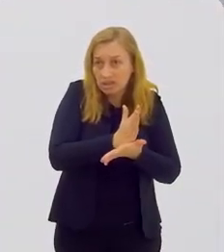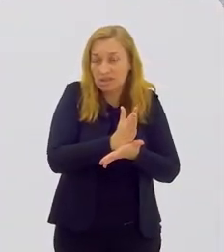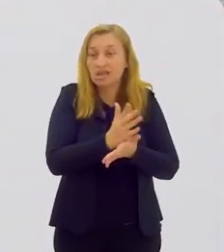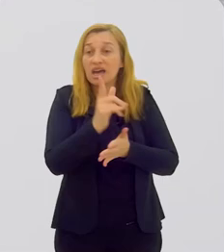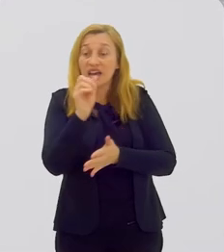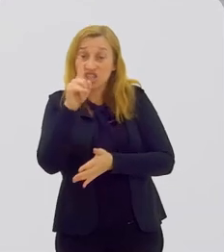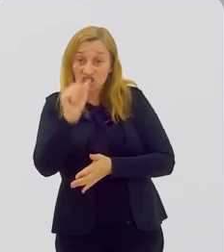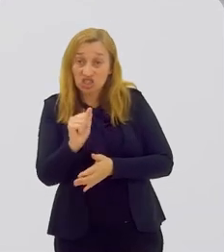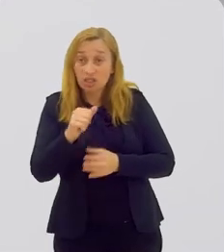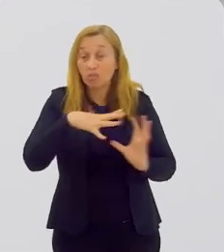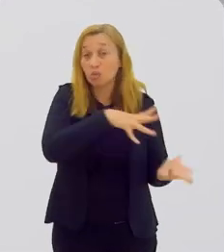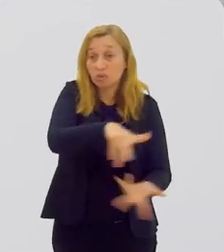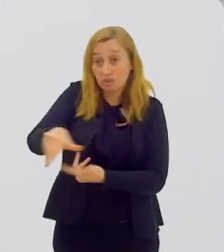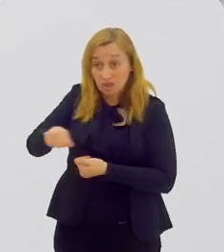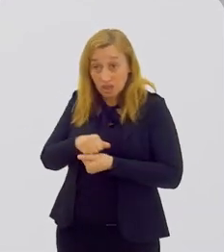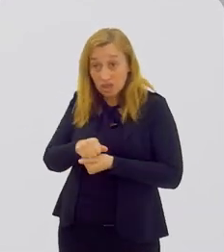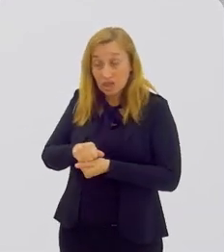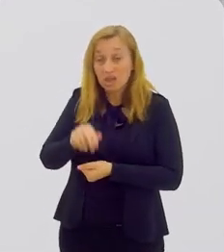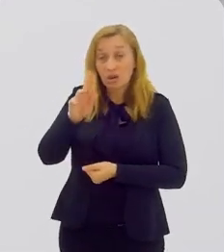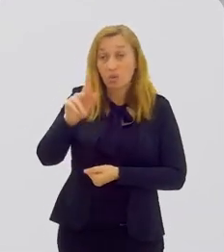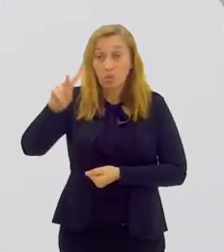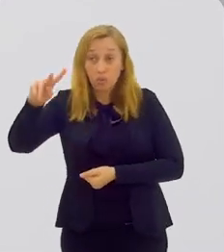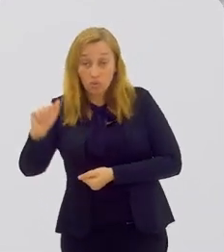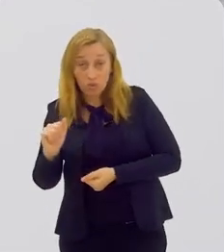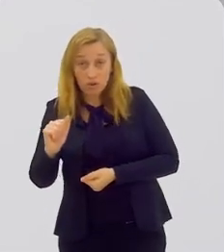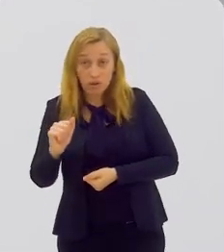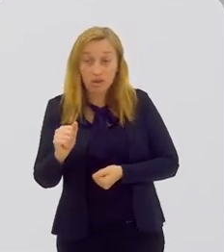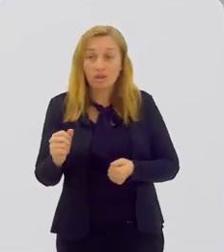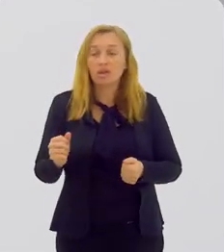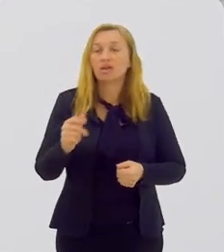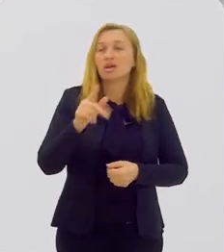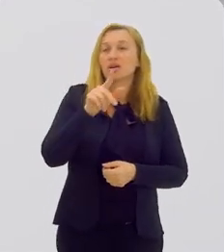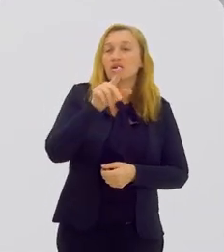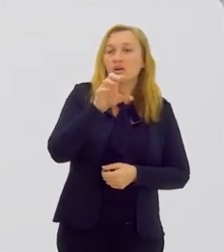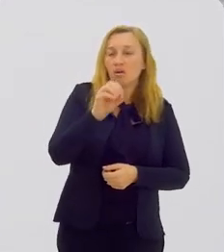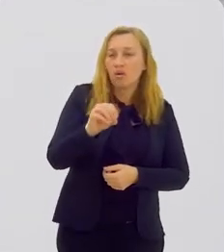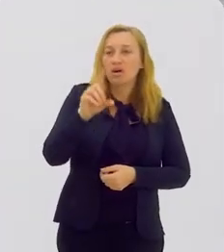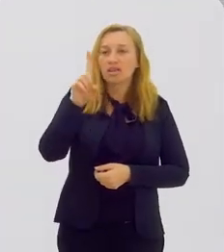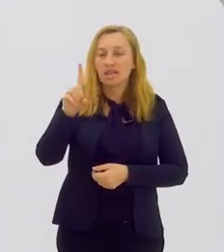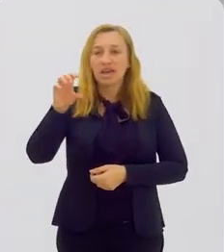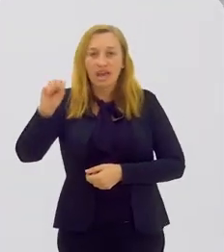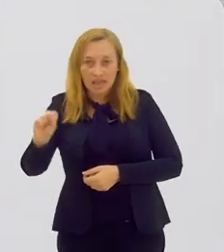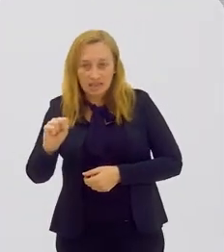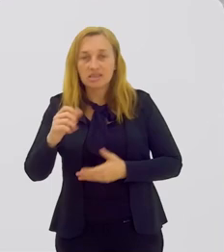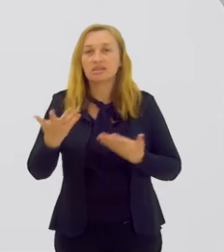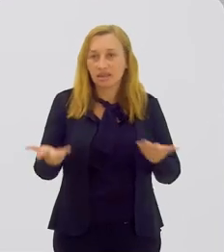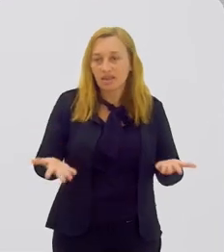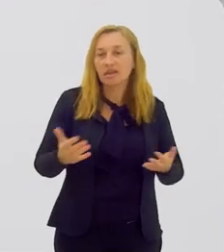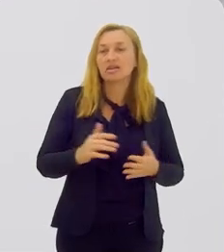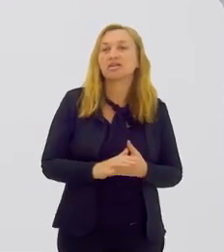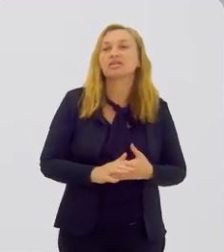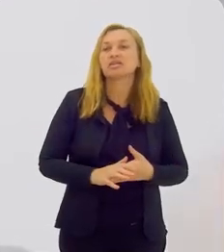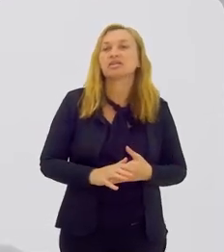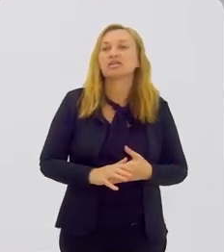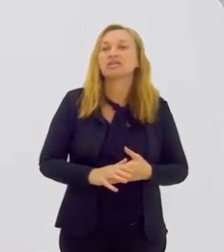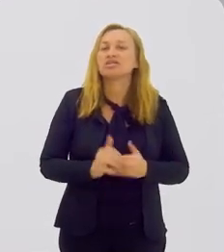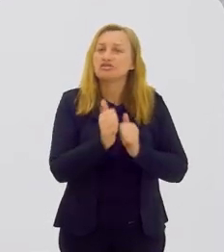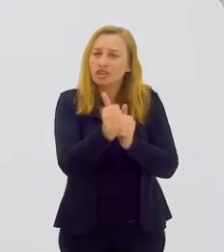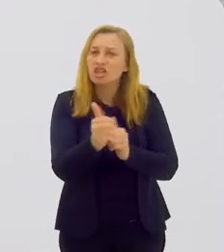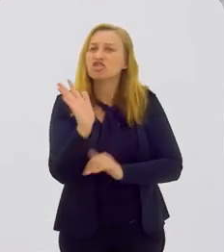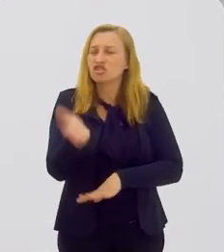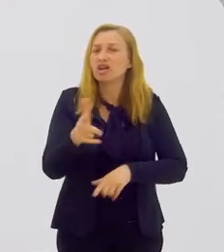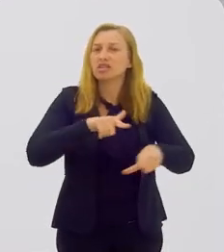são mundiais, que a UVA é signatária do Pacto da ONU, das ODS, né, dos Objetivos do Século da ONU, e